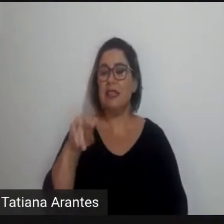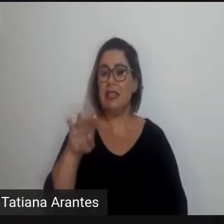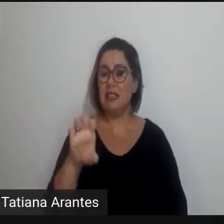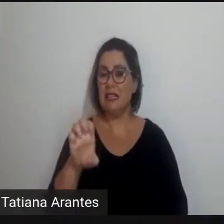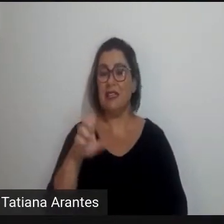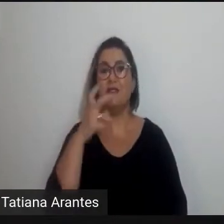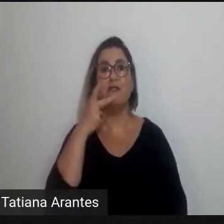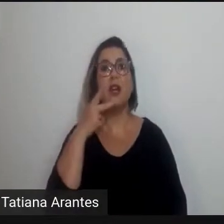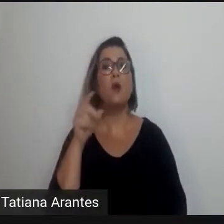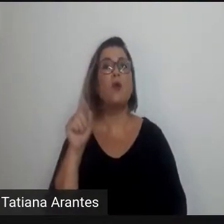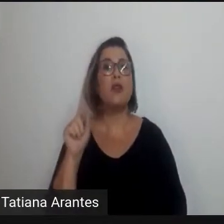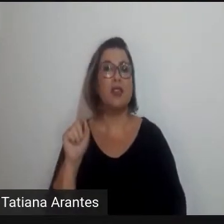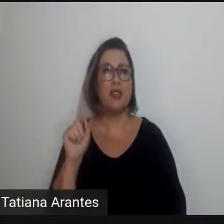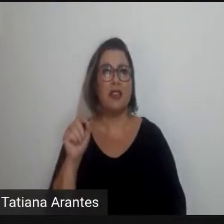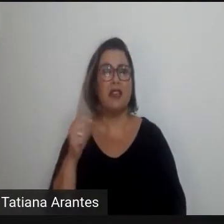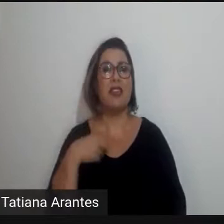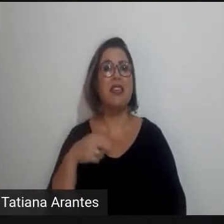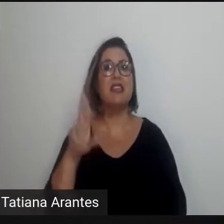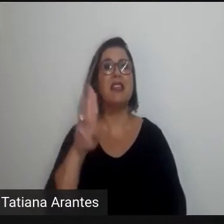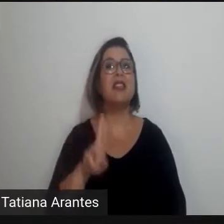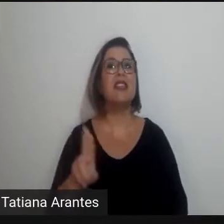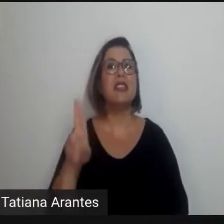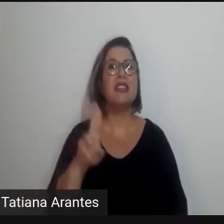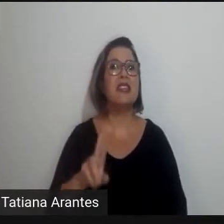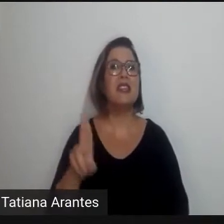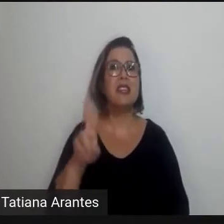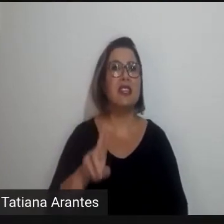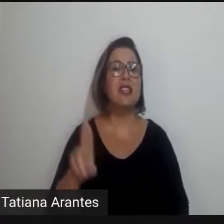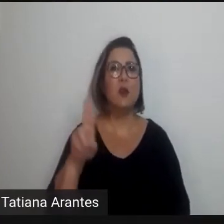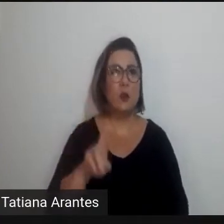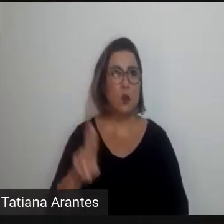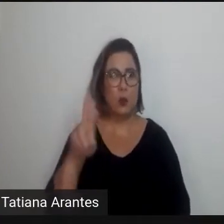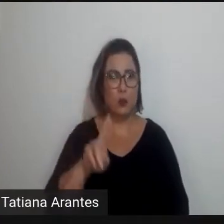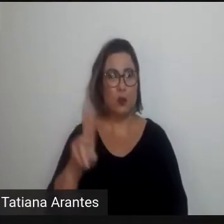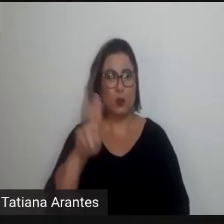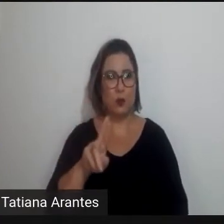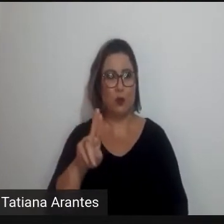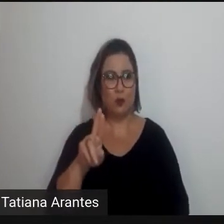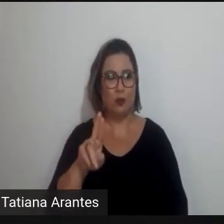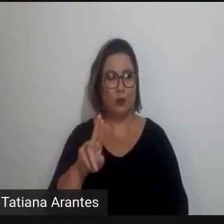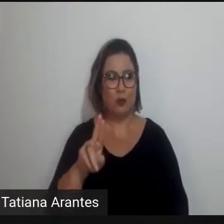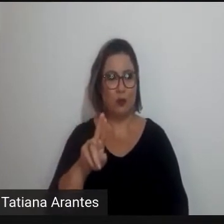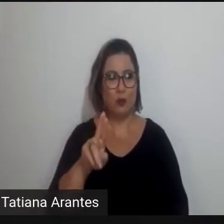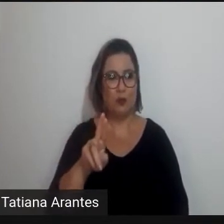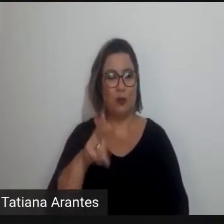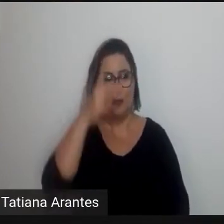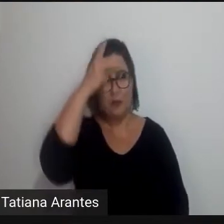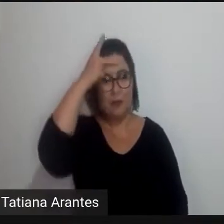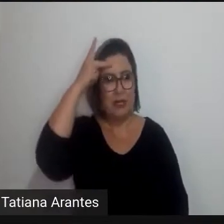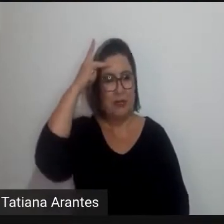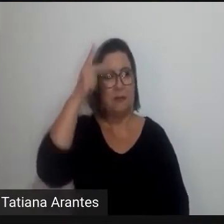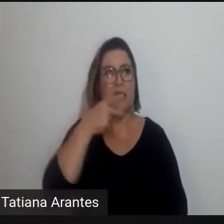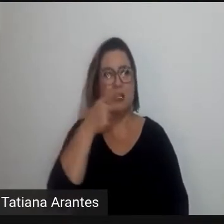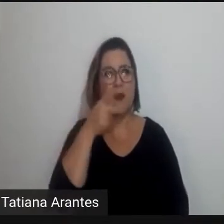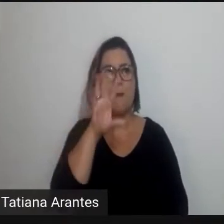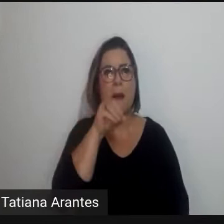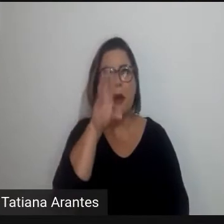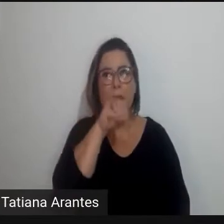o seguinte: eu uso o recurso que converte fala em texto. Então, eu gostaria que você comentasse um pouco sobre isso, junto